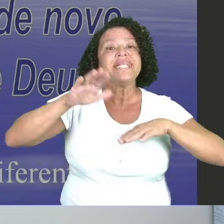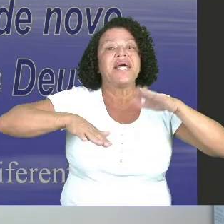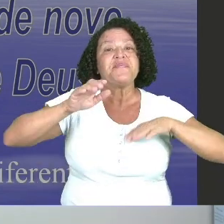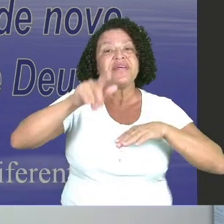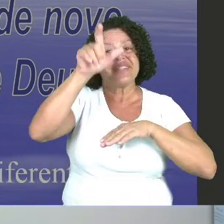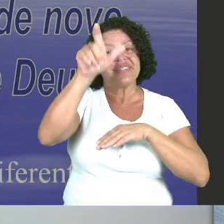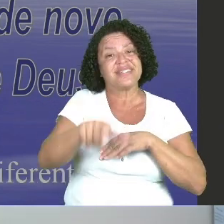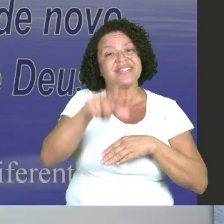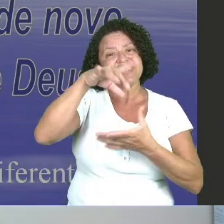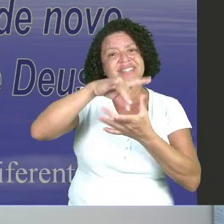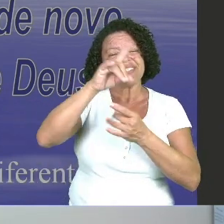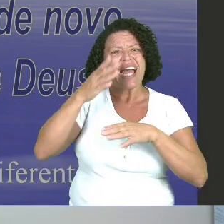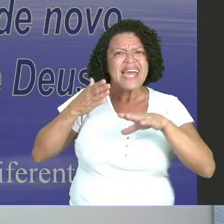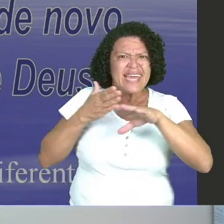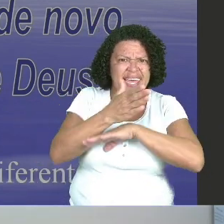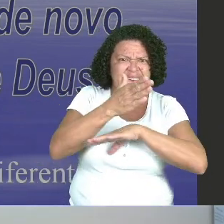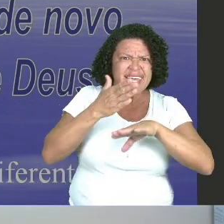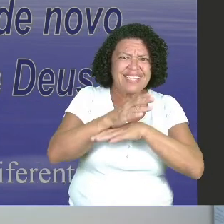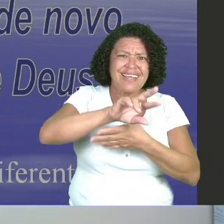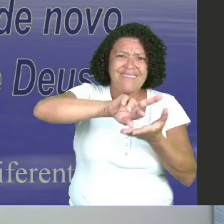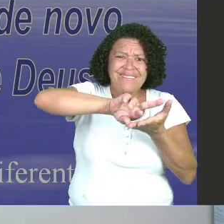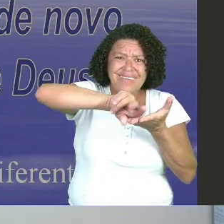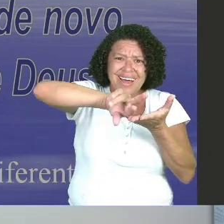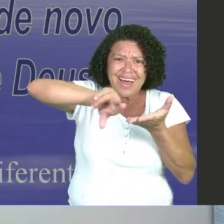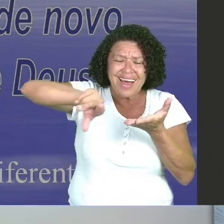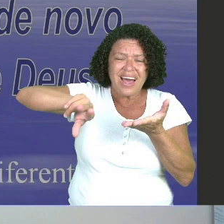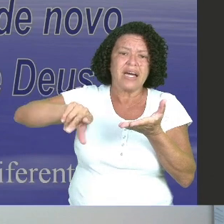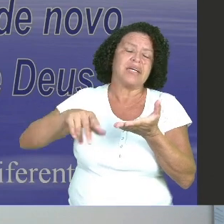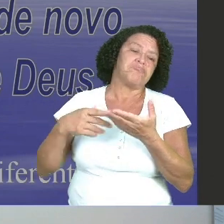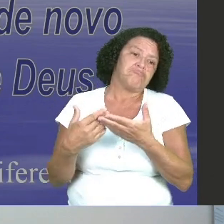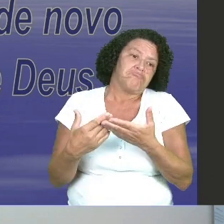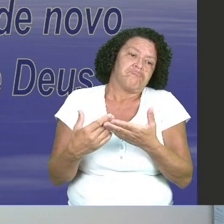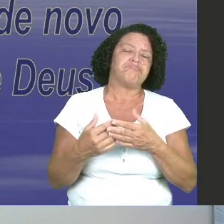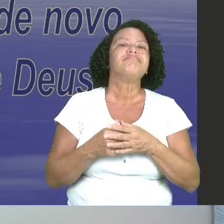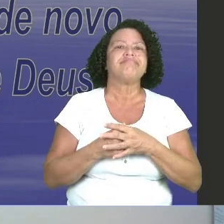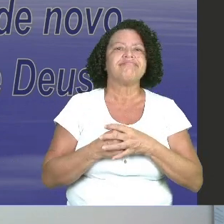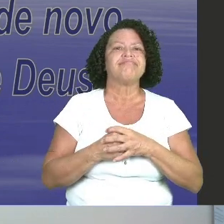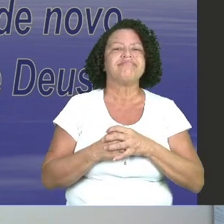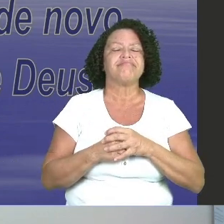Entrar várias vezes em corpos diferentes.